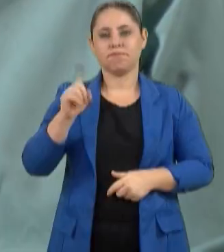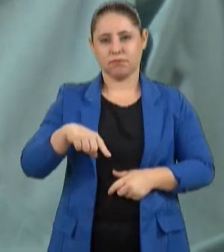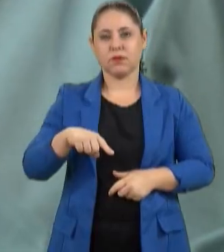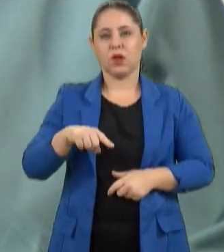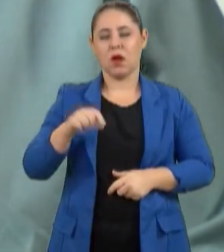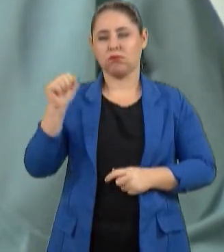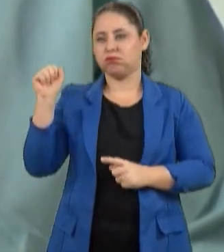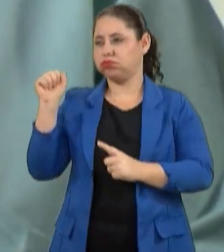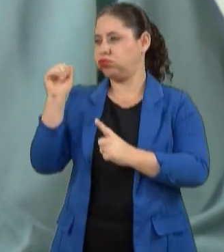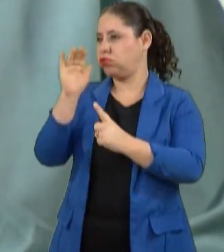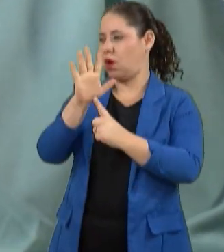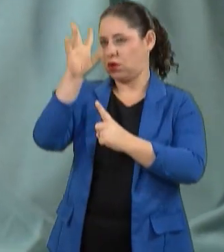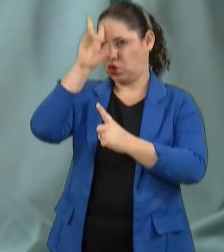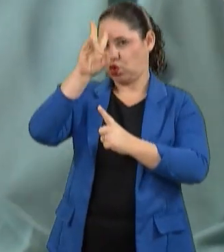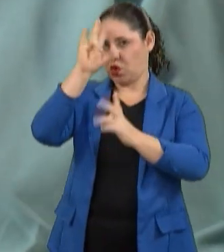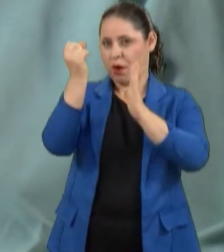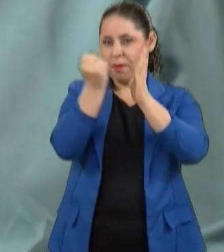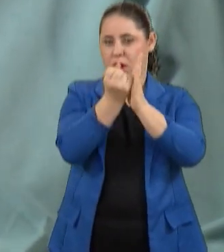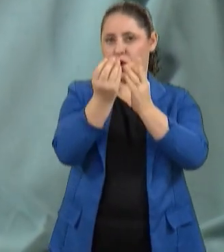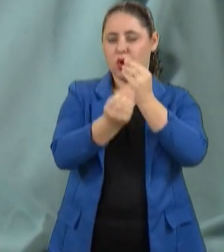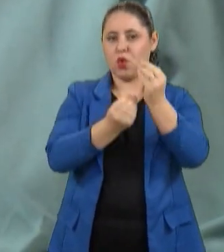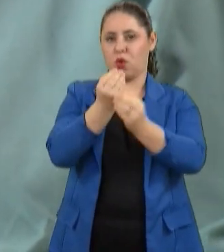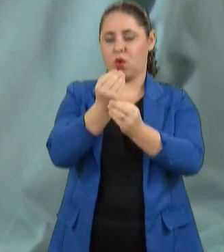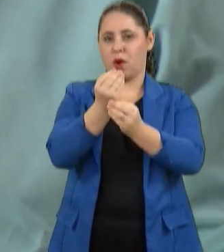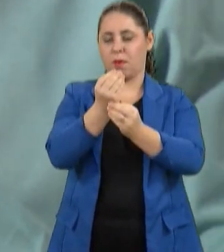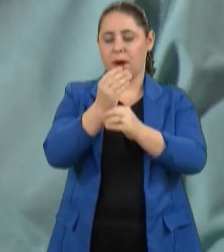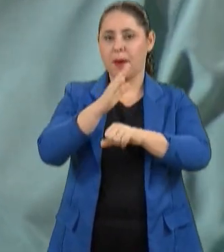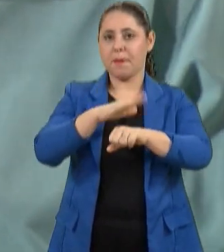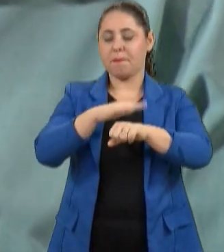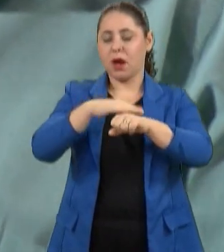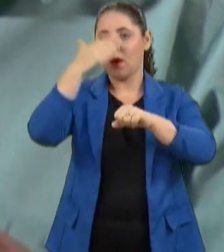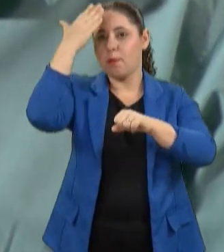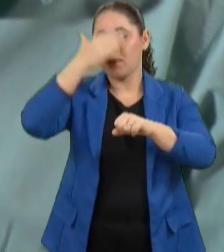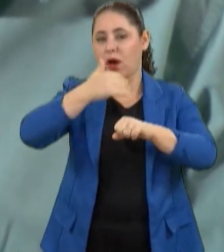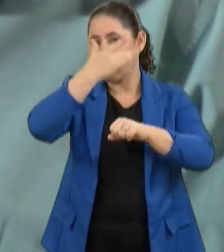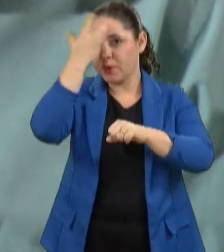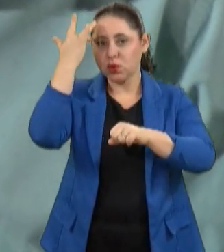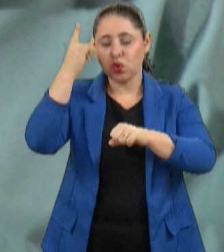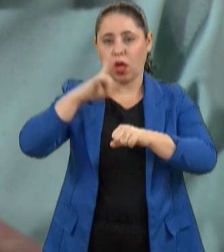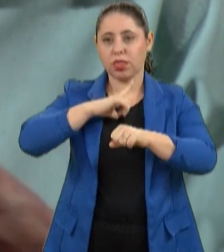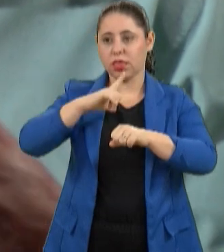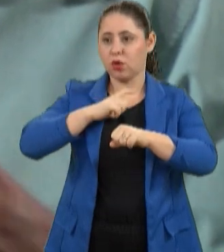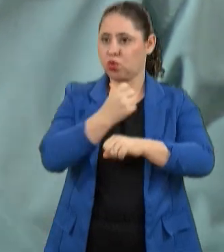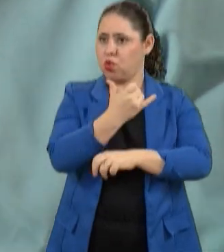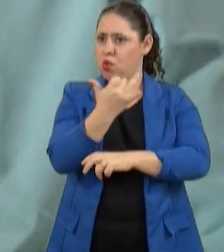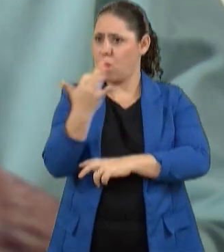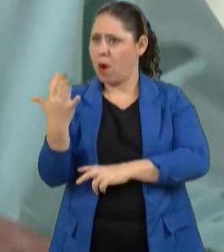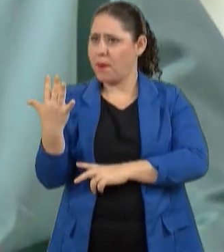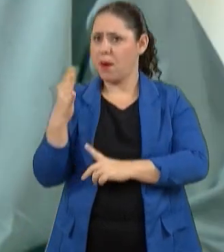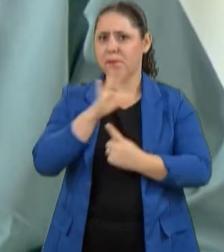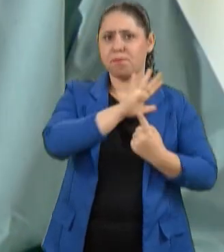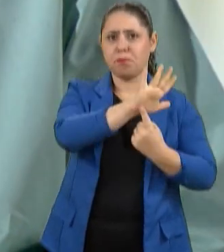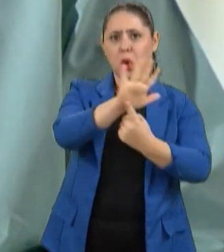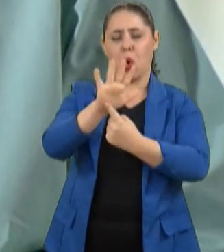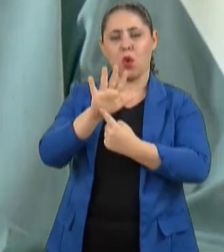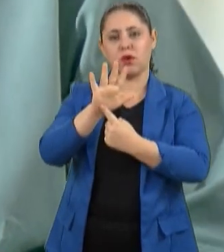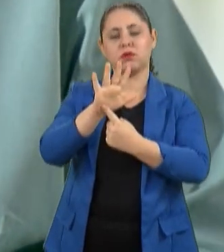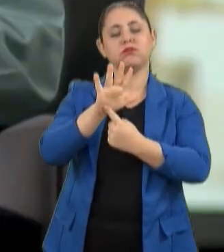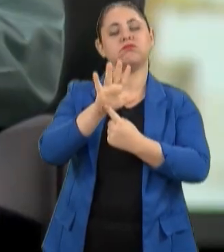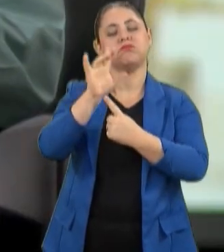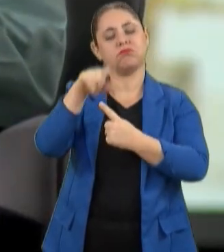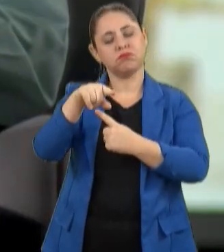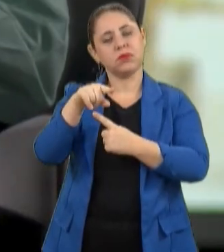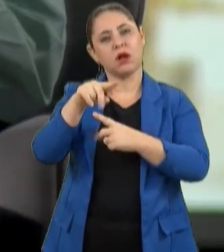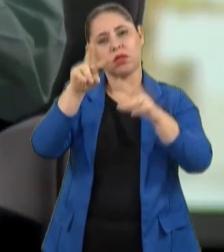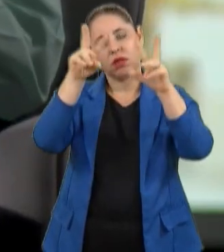Pois é, esta aparição entra na história como a mais testemunhada de todas as manifestações do